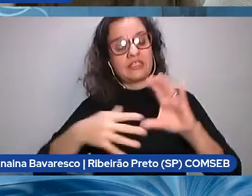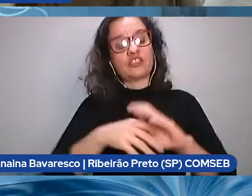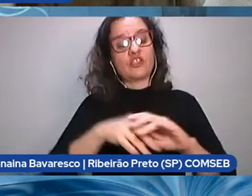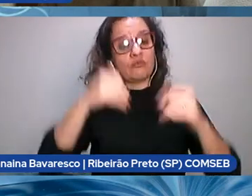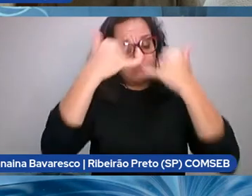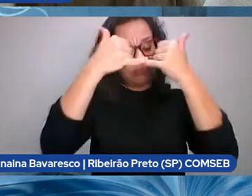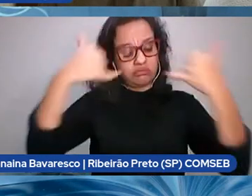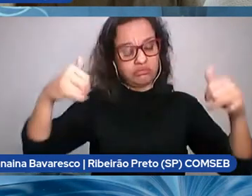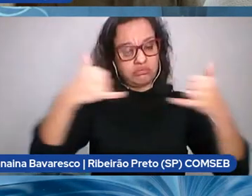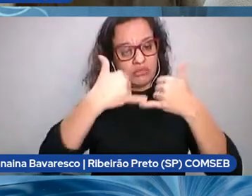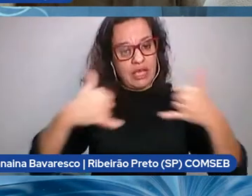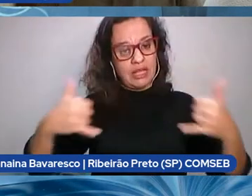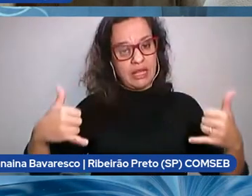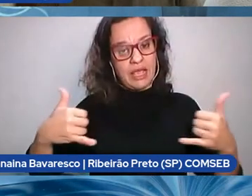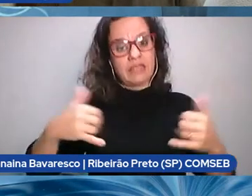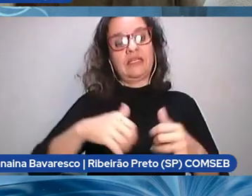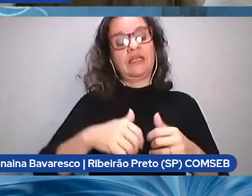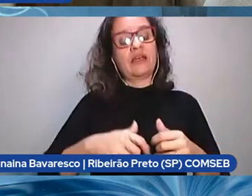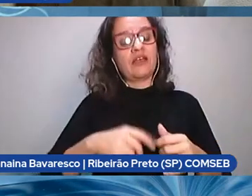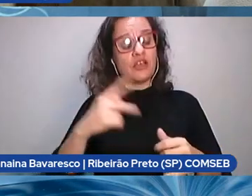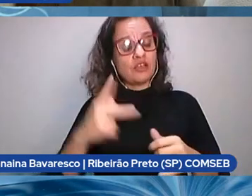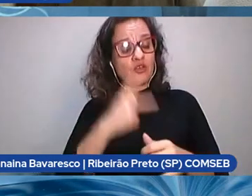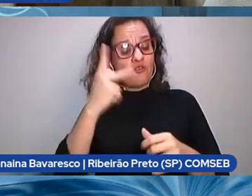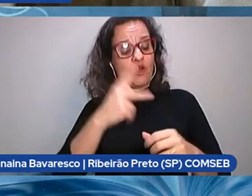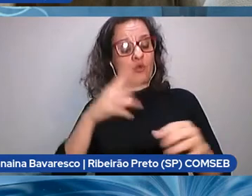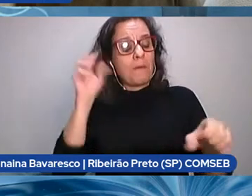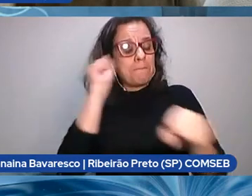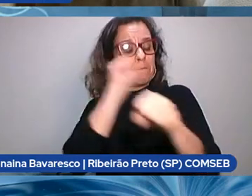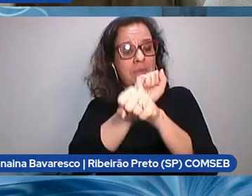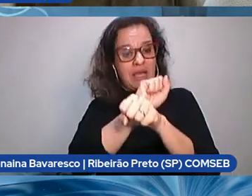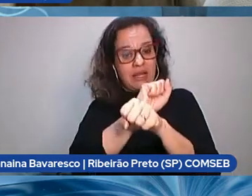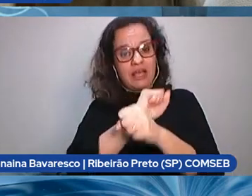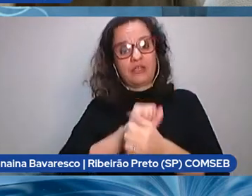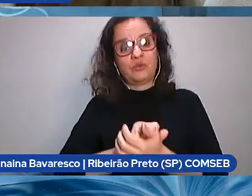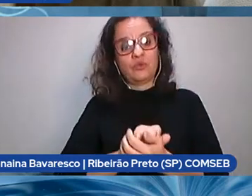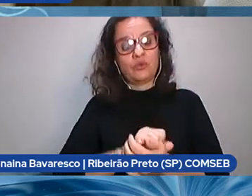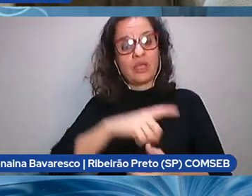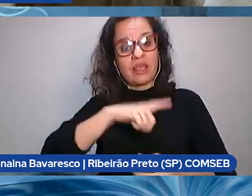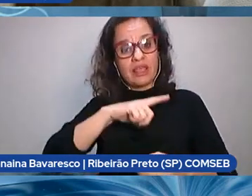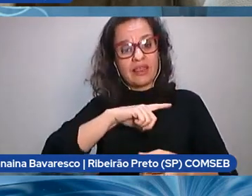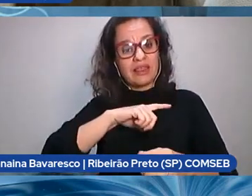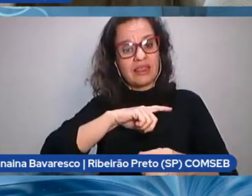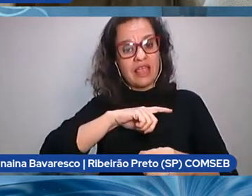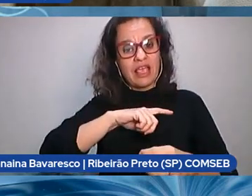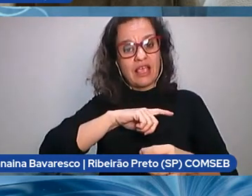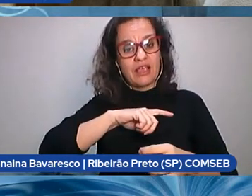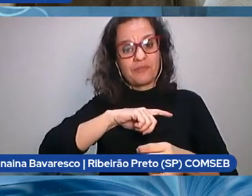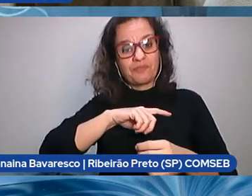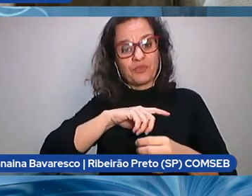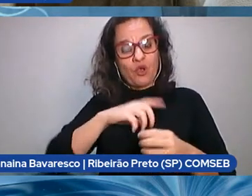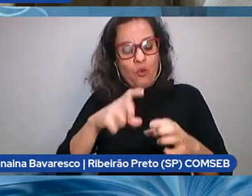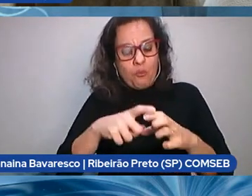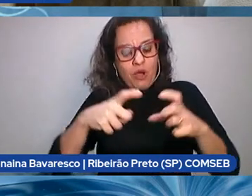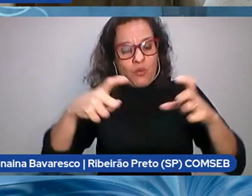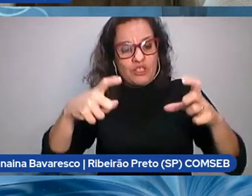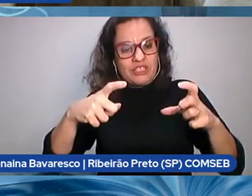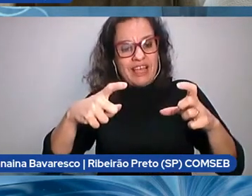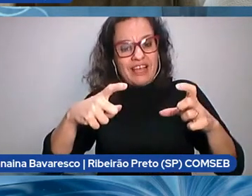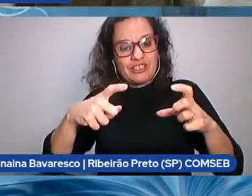elétrica, que tem um determinado valor fixo, e tem uma massa, uma quantidade de